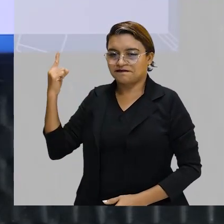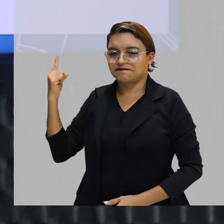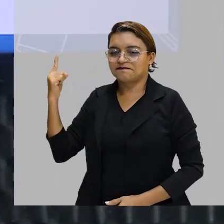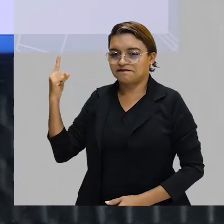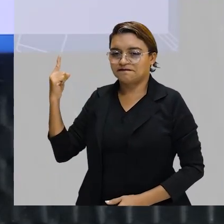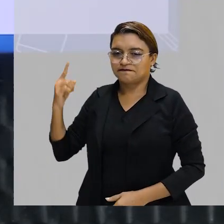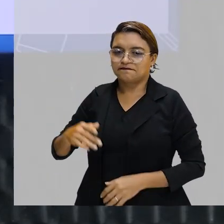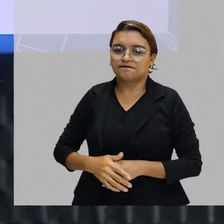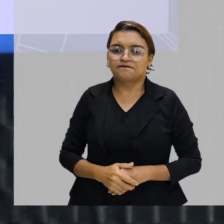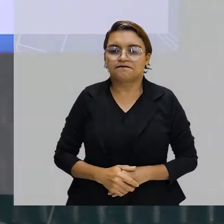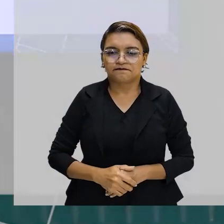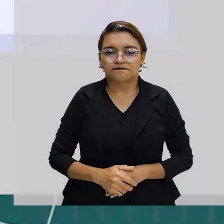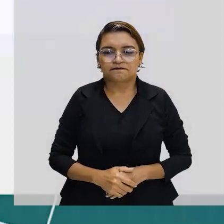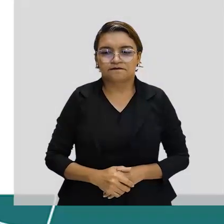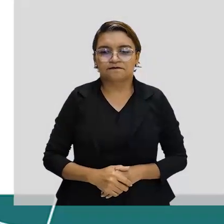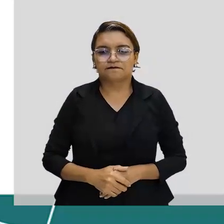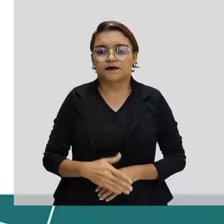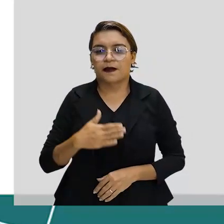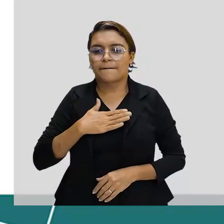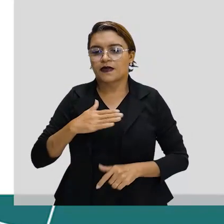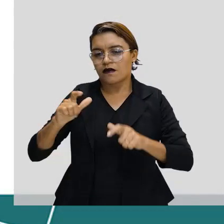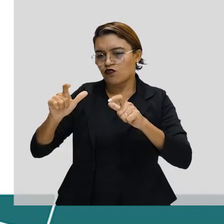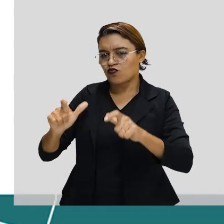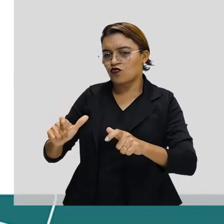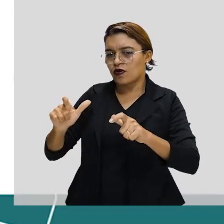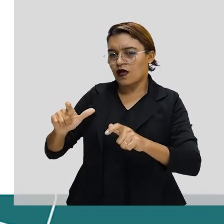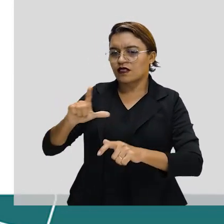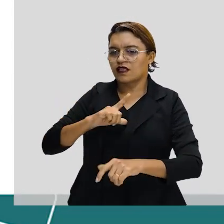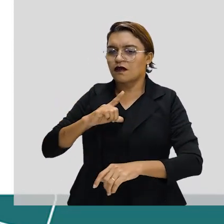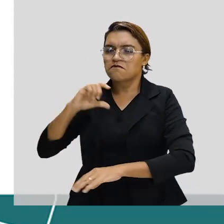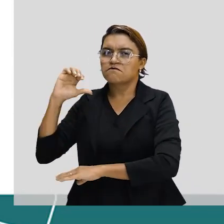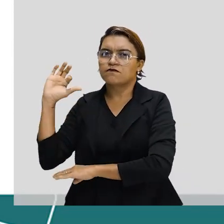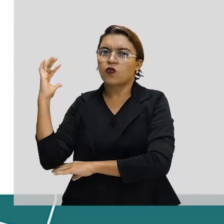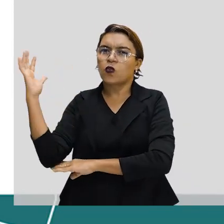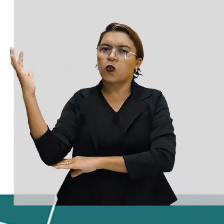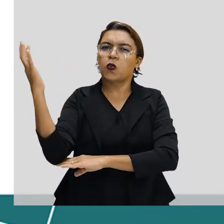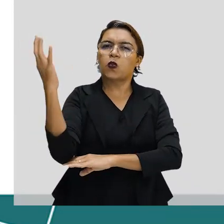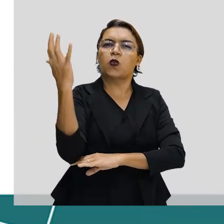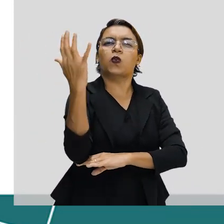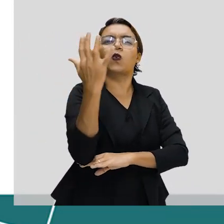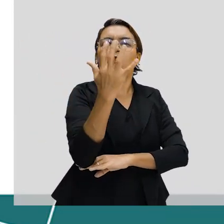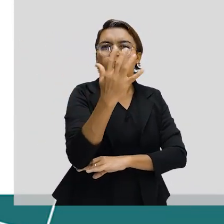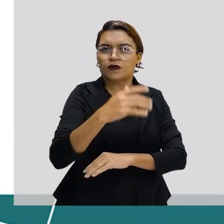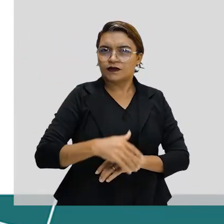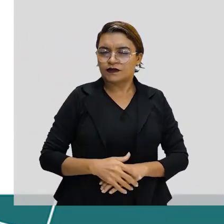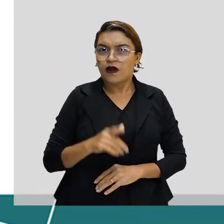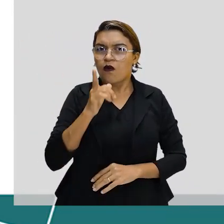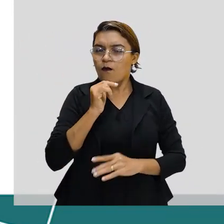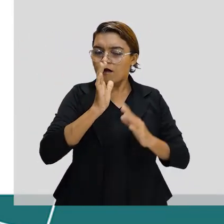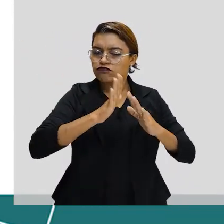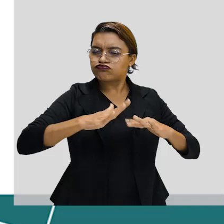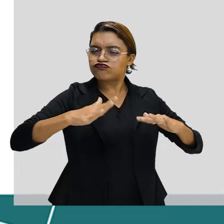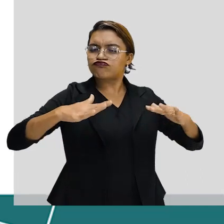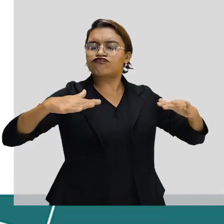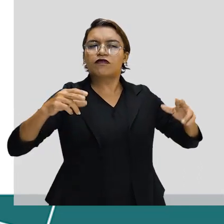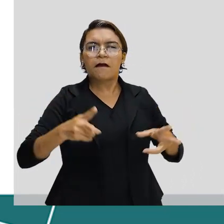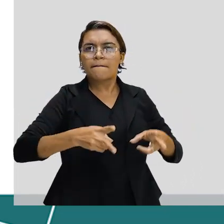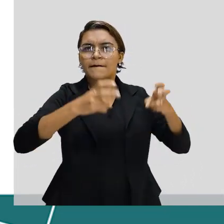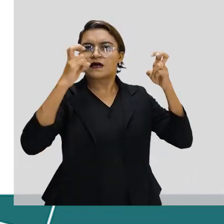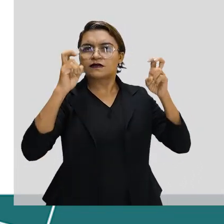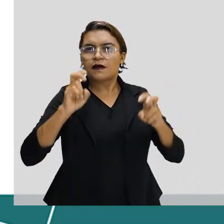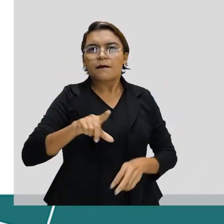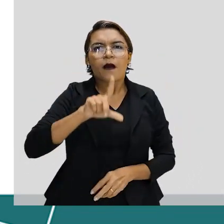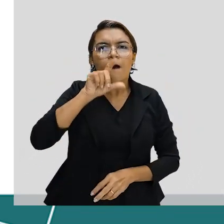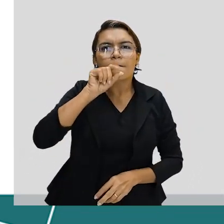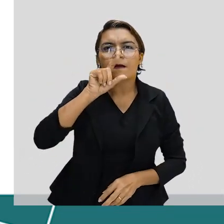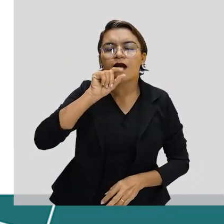esse poema aqui. Minha terra tem palmares, onde gorjeia o mar. Os passarinhos